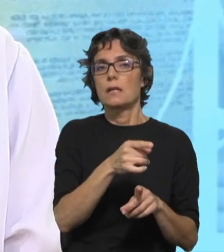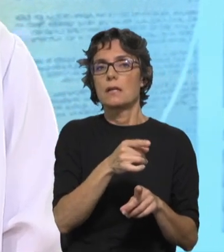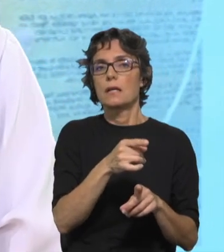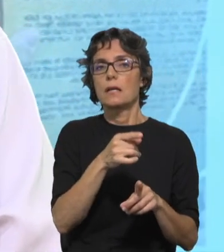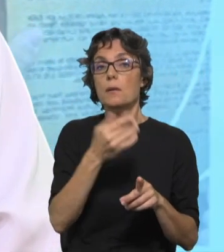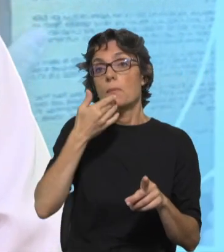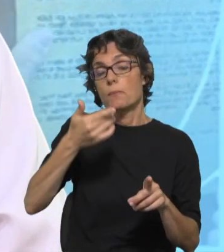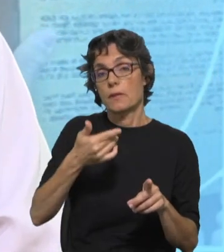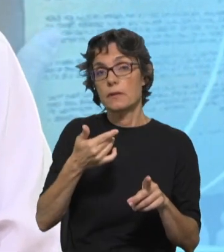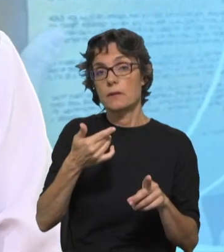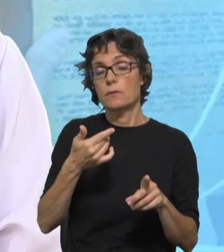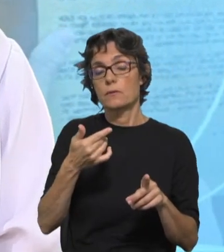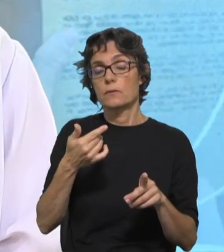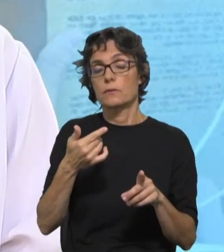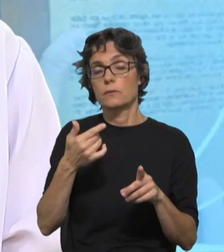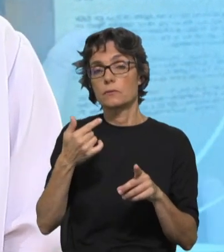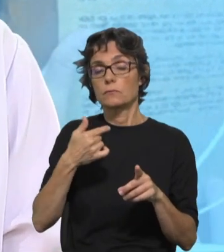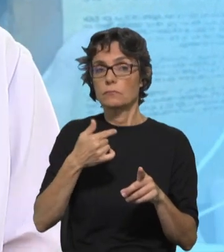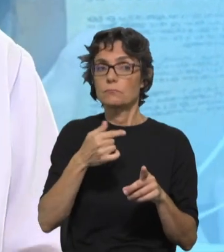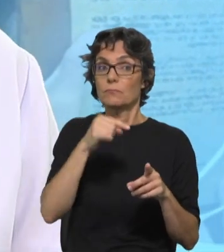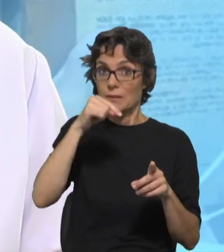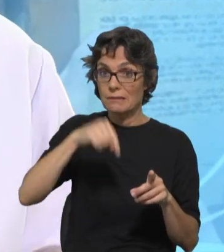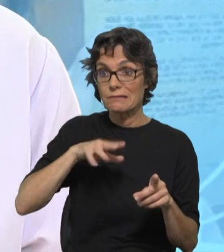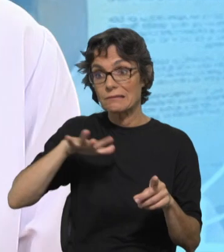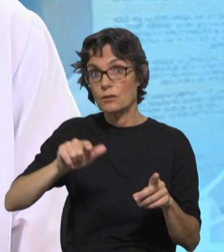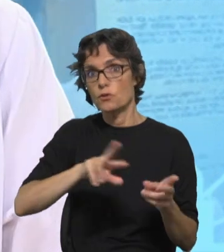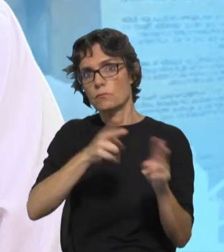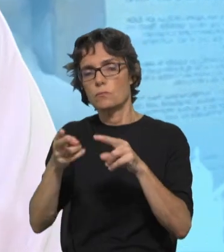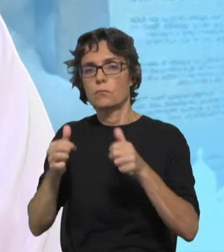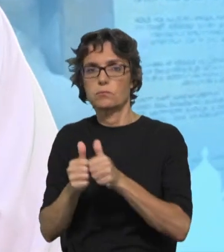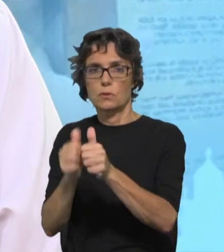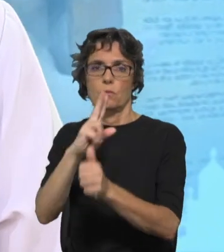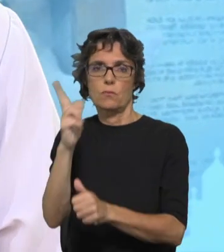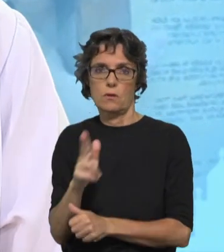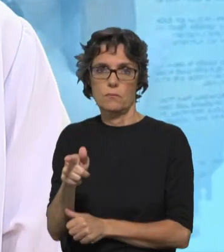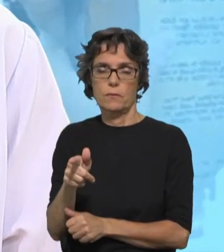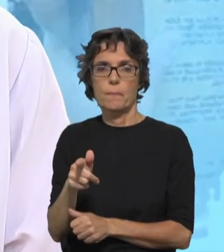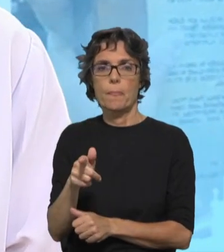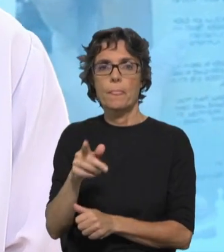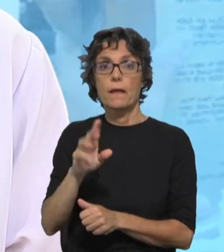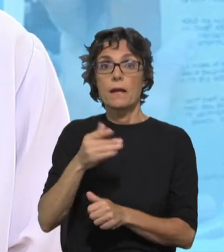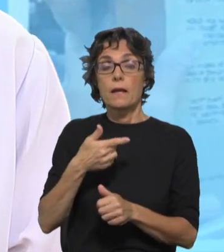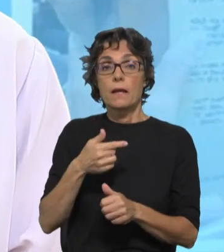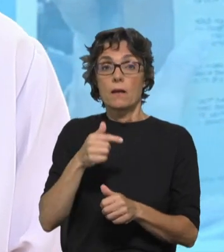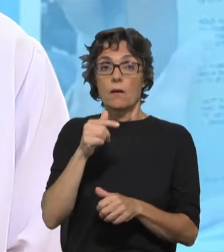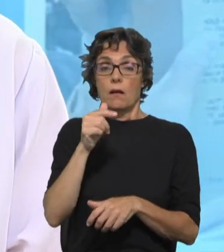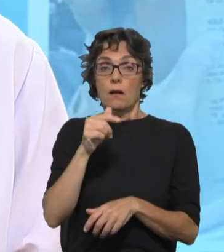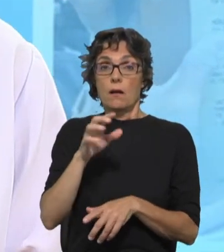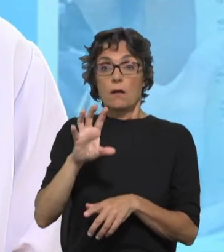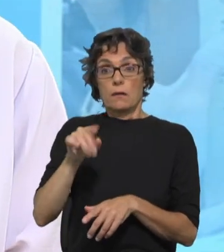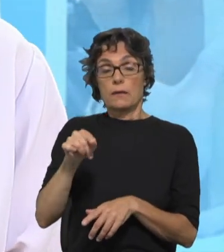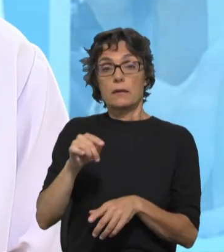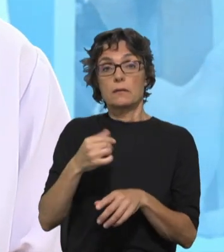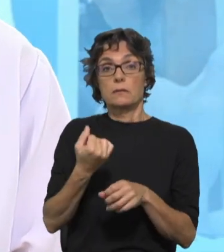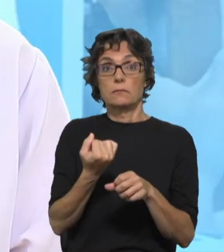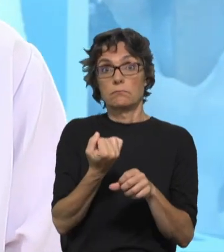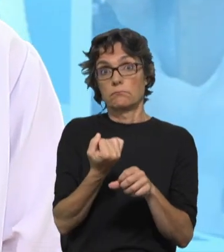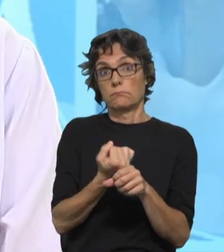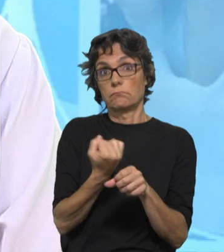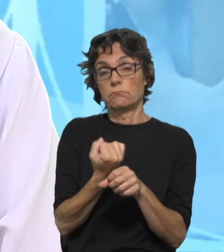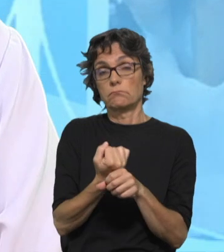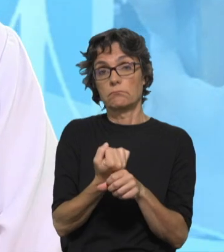Tens que vir com um grupo às jornadas. E quando eu estava a começar-me a envolver nesse processo mais direto de preparação, foi quando a Madre Geral atual